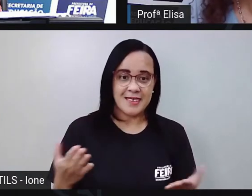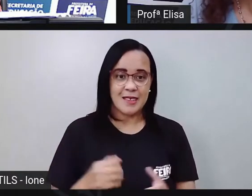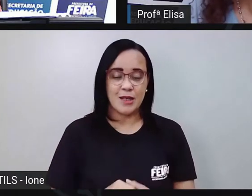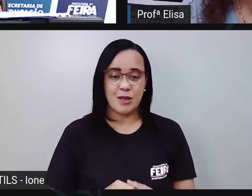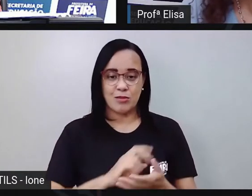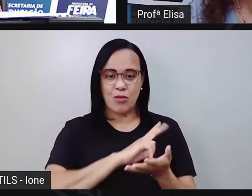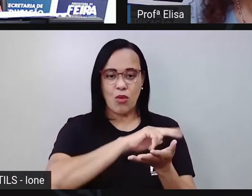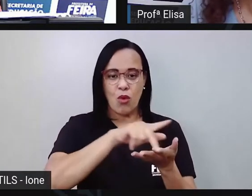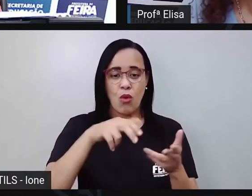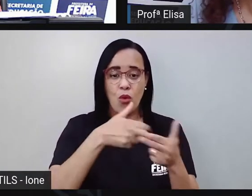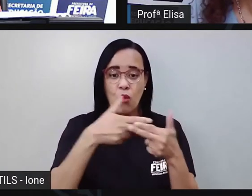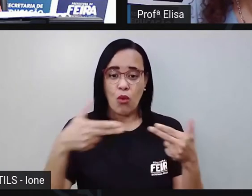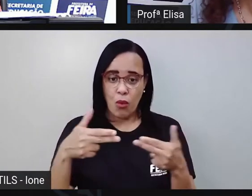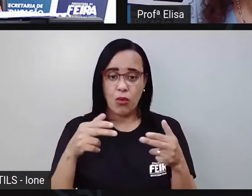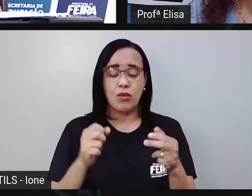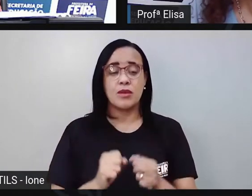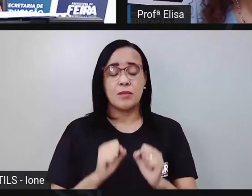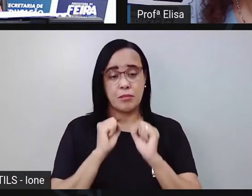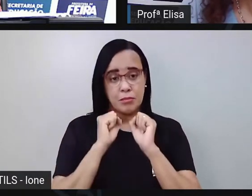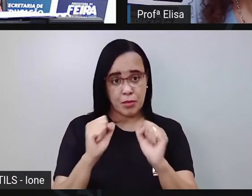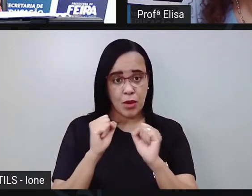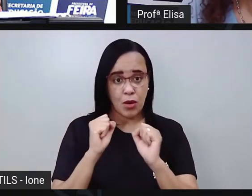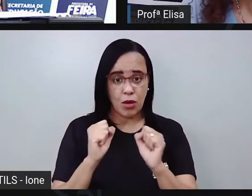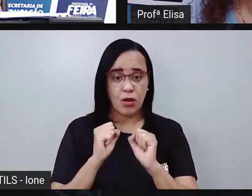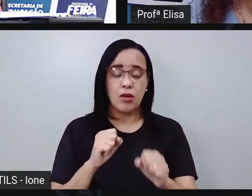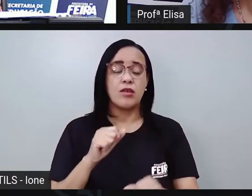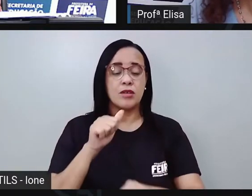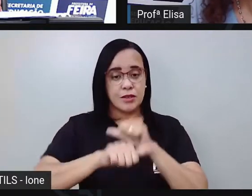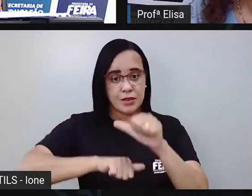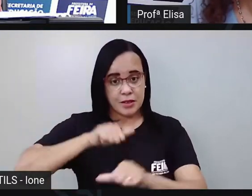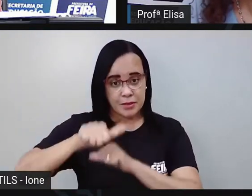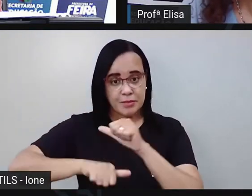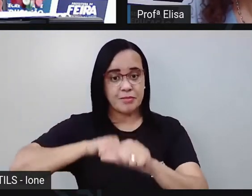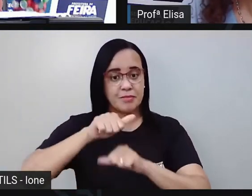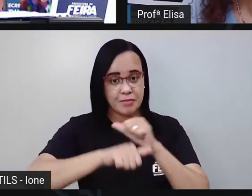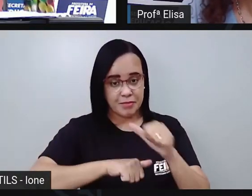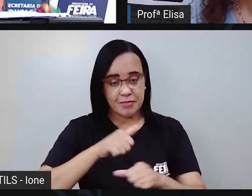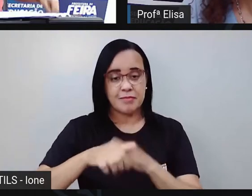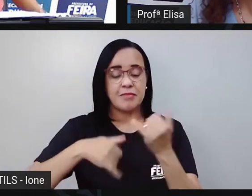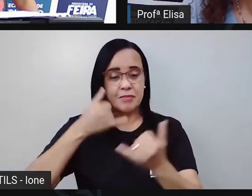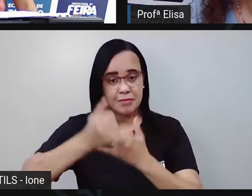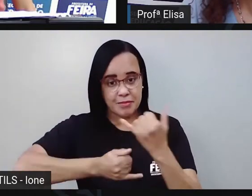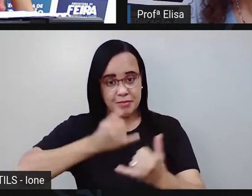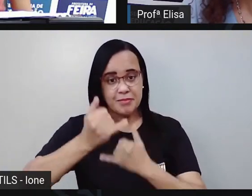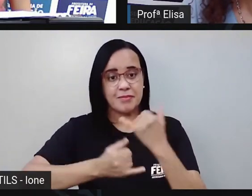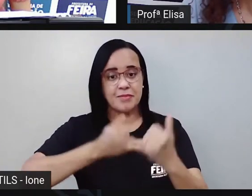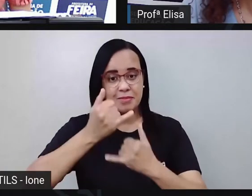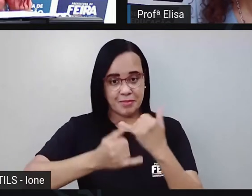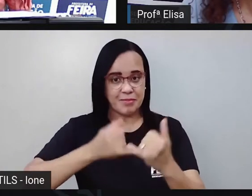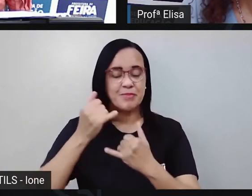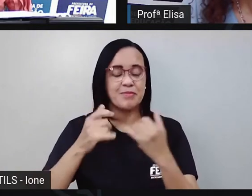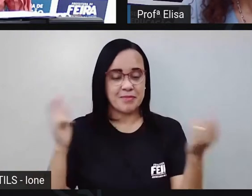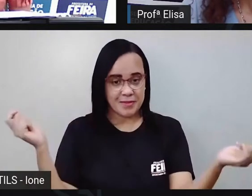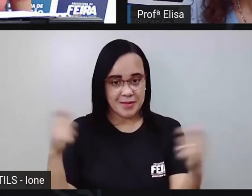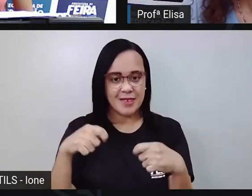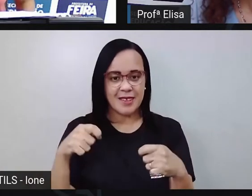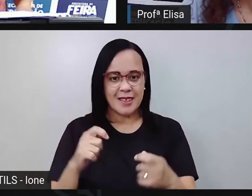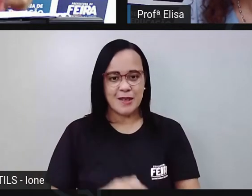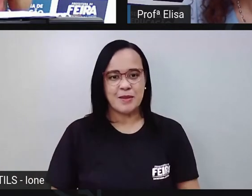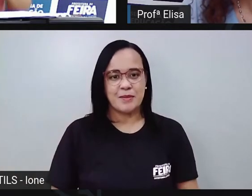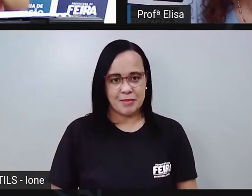objetos que nós podemos reciclar e fazer nossos próprios instrumentos os nossos próprios brinquedos bom